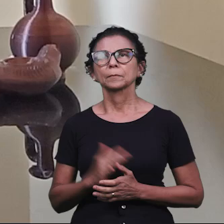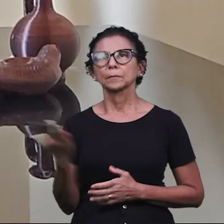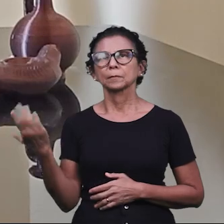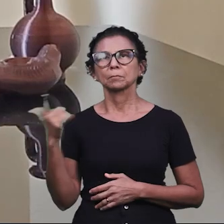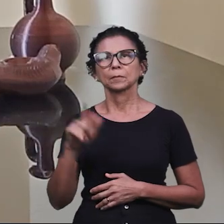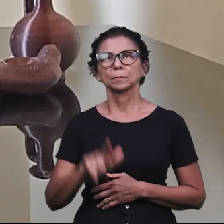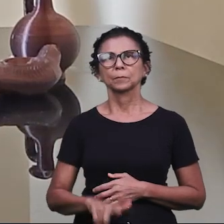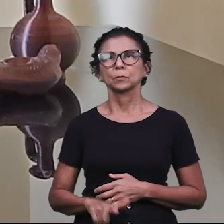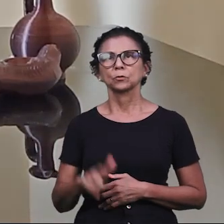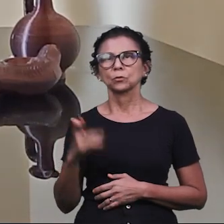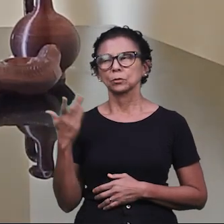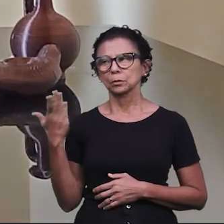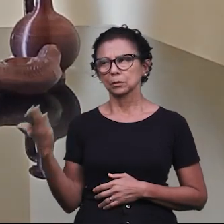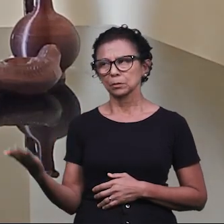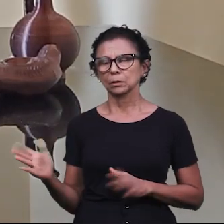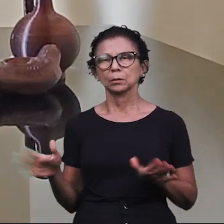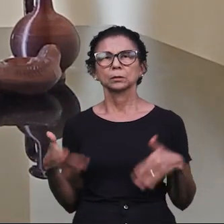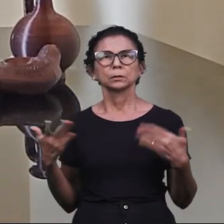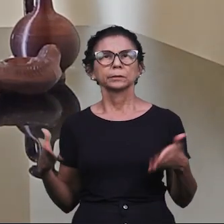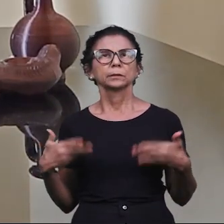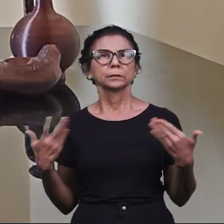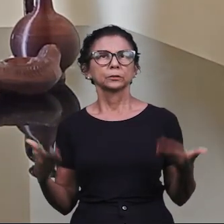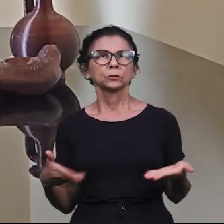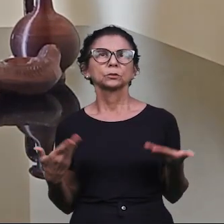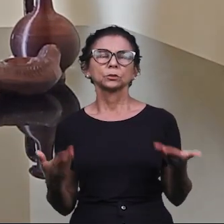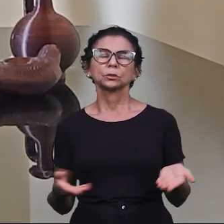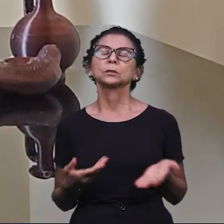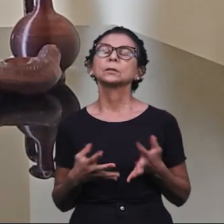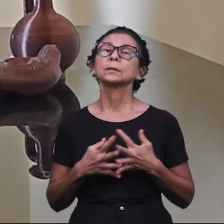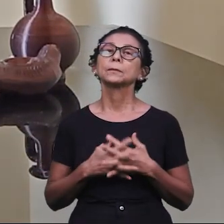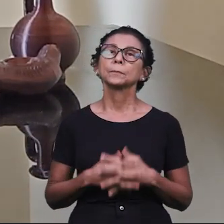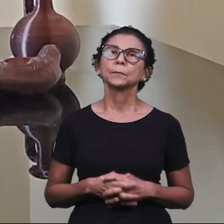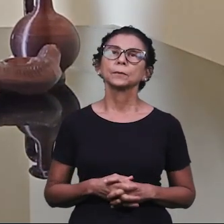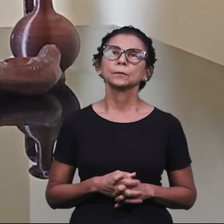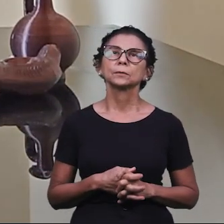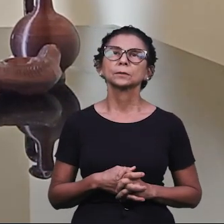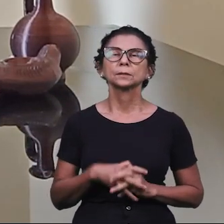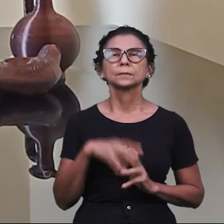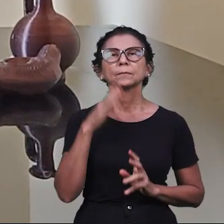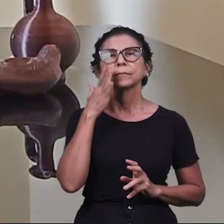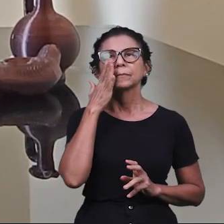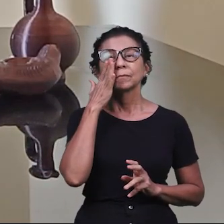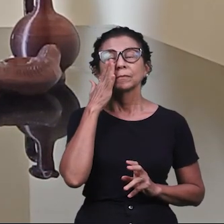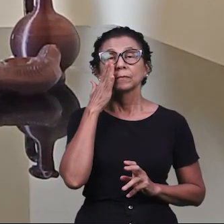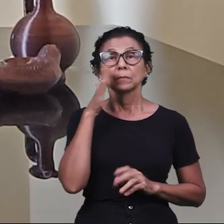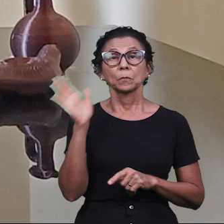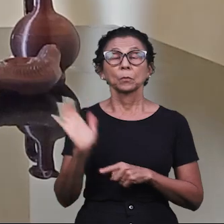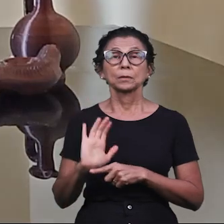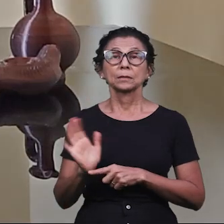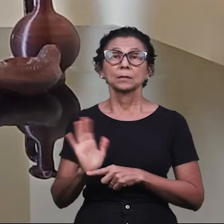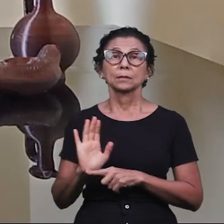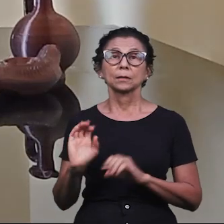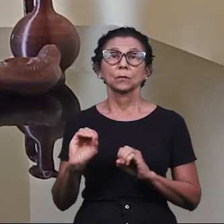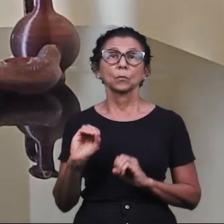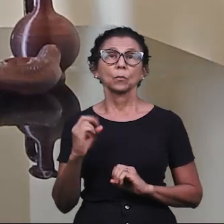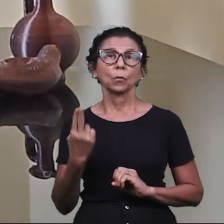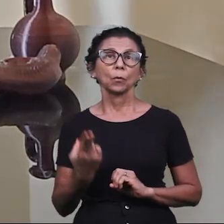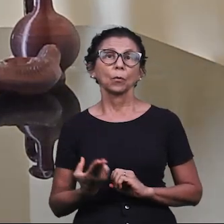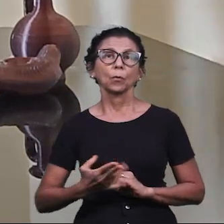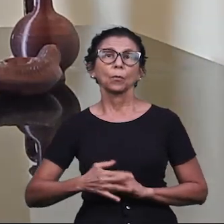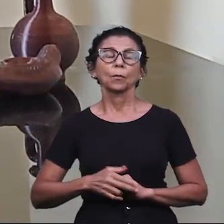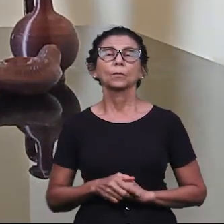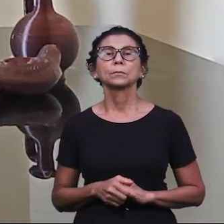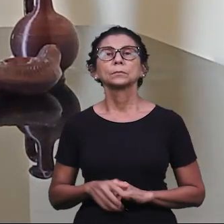que vocês podem ver que tiram, né, os estímulos e dão uma boa enxugada aqui nos slides, ou eu